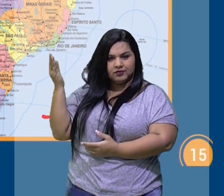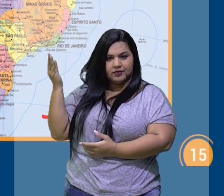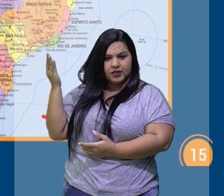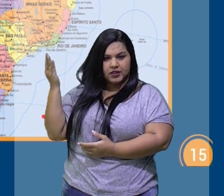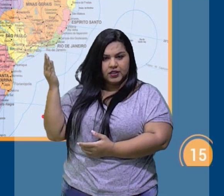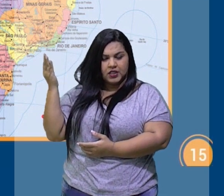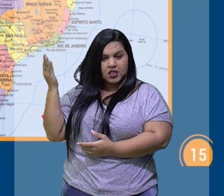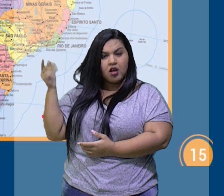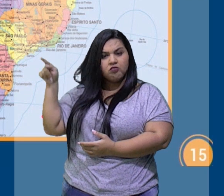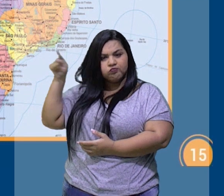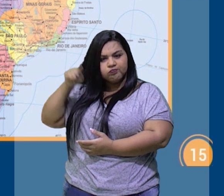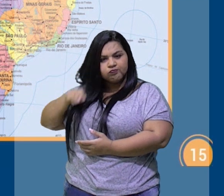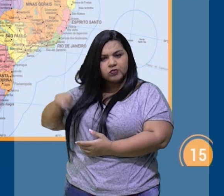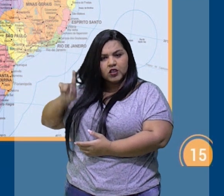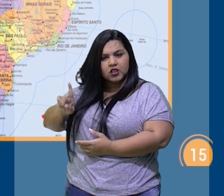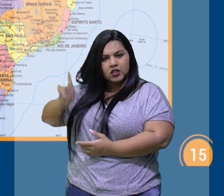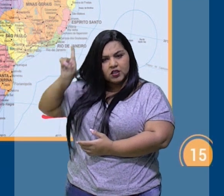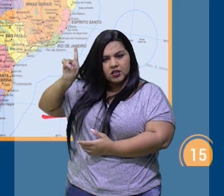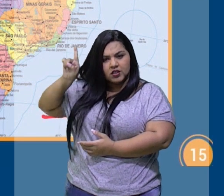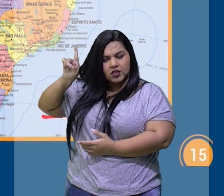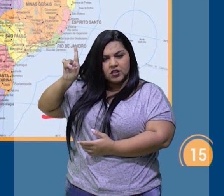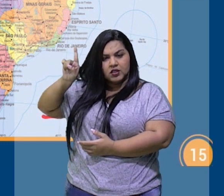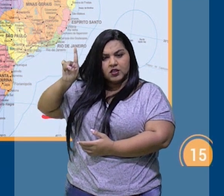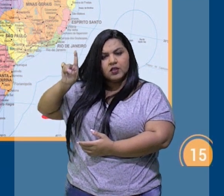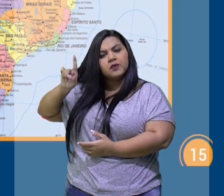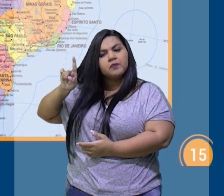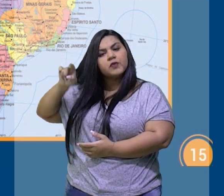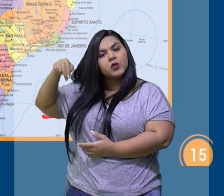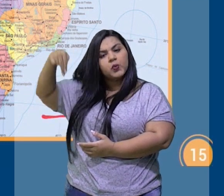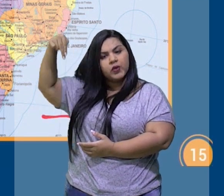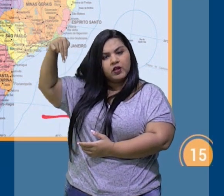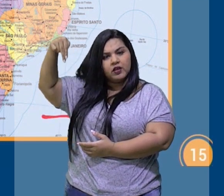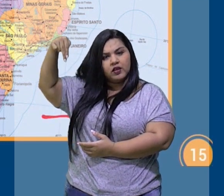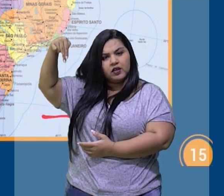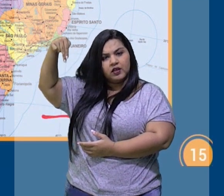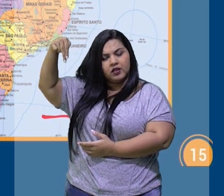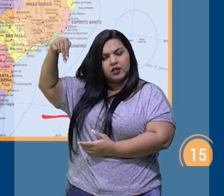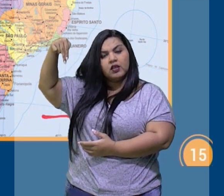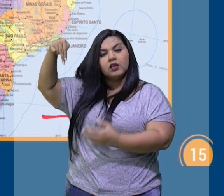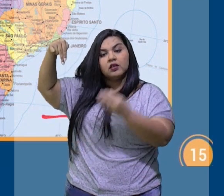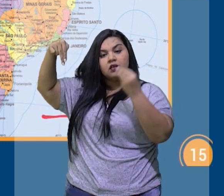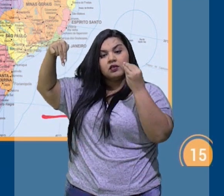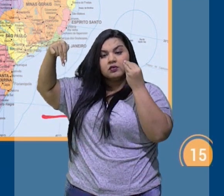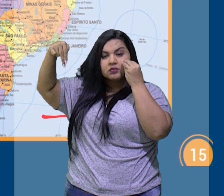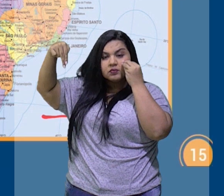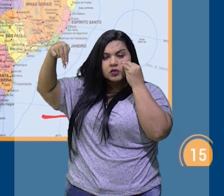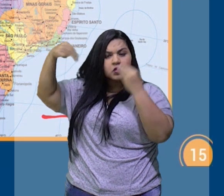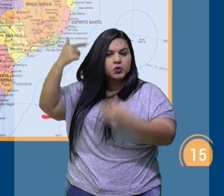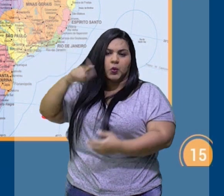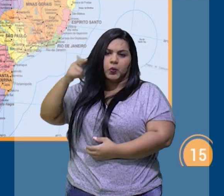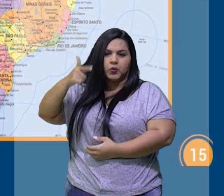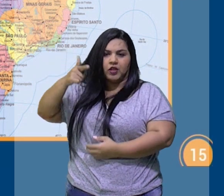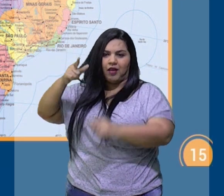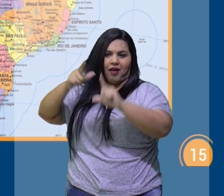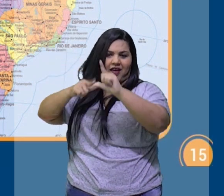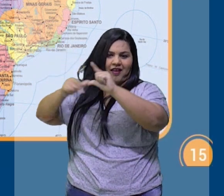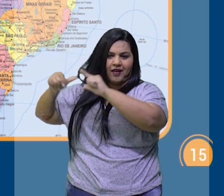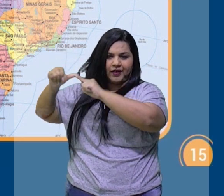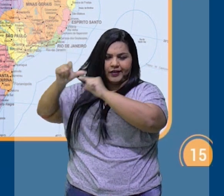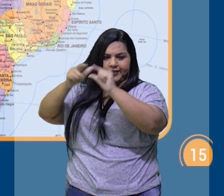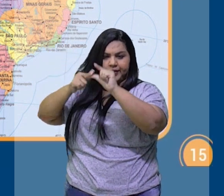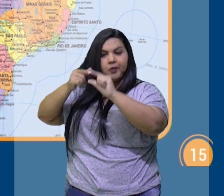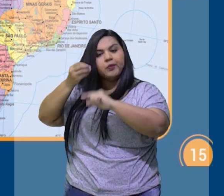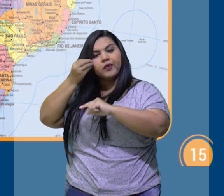está diferente, olha. Ela está só com uma setinha e o N. Então, aí a gente já não tem a Rosa dos Ventos, né? Só para a gente ver a diferença